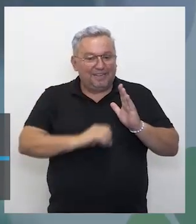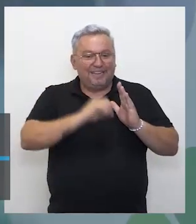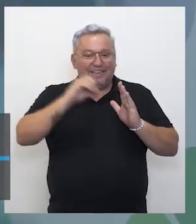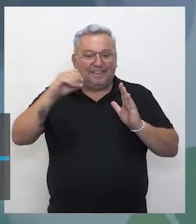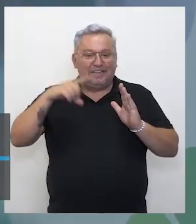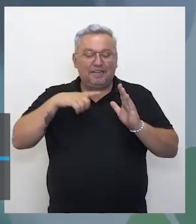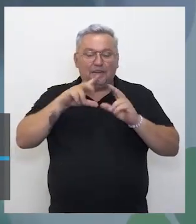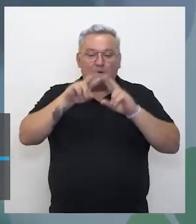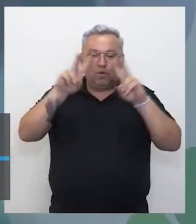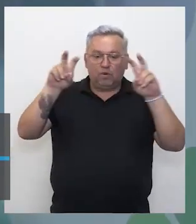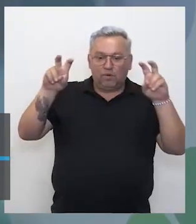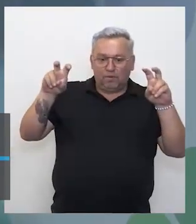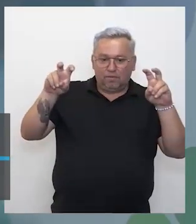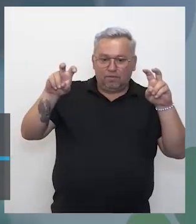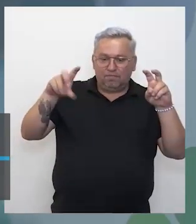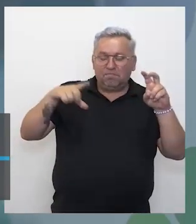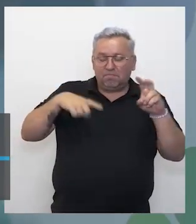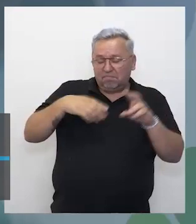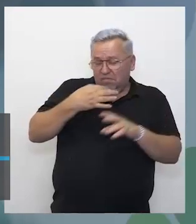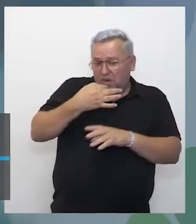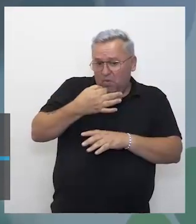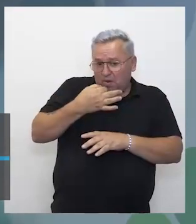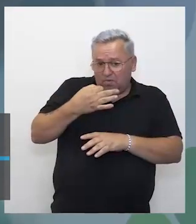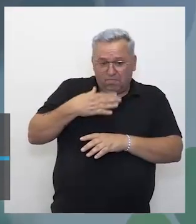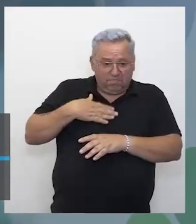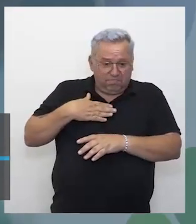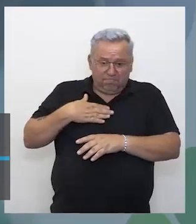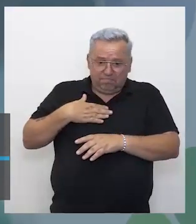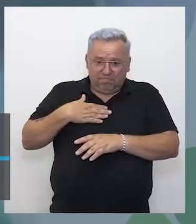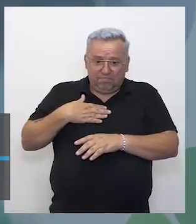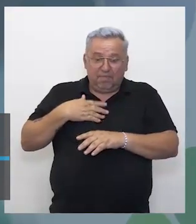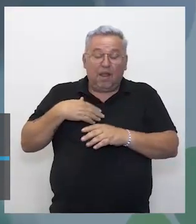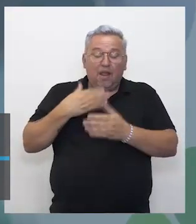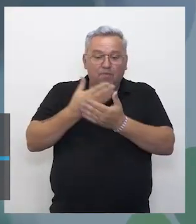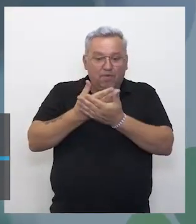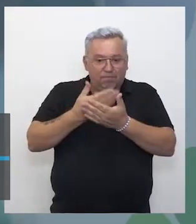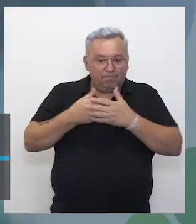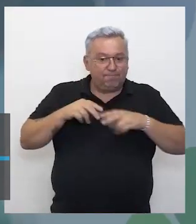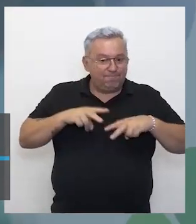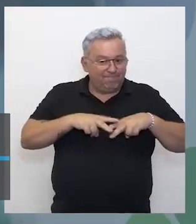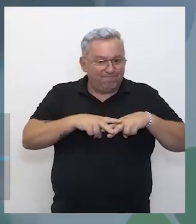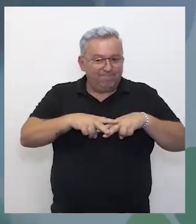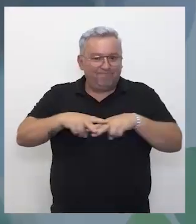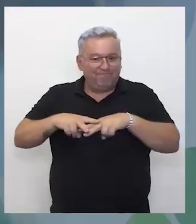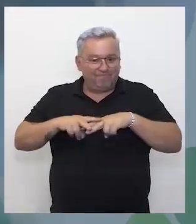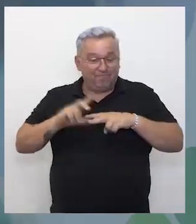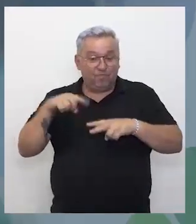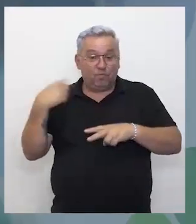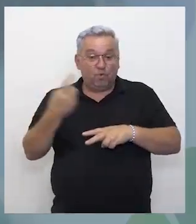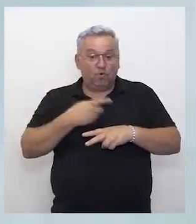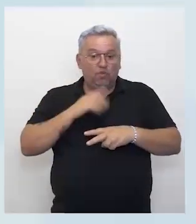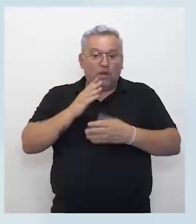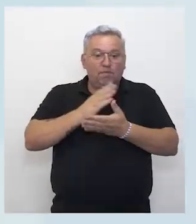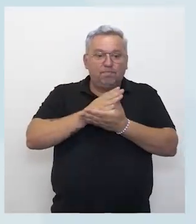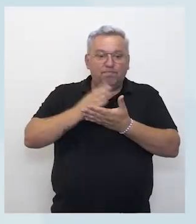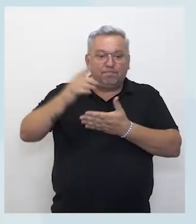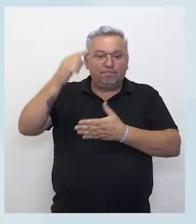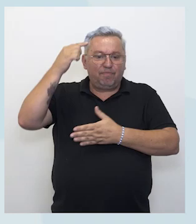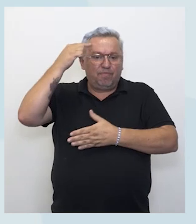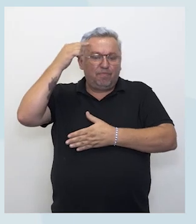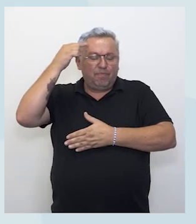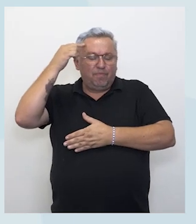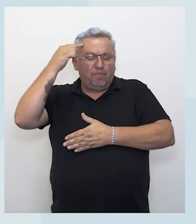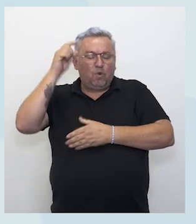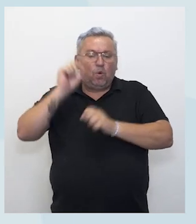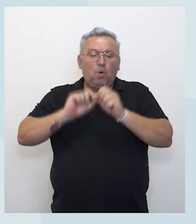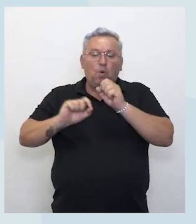como título Eu Tenho Para Mim. É uma aula de retomada, né? Nós já começamos essa reflexão